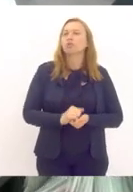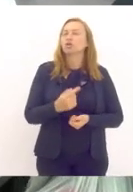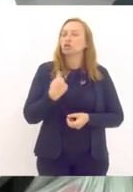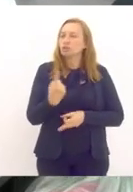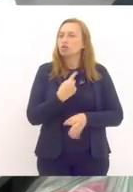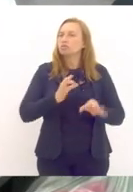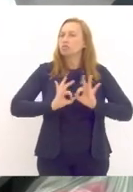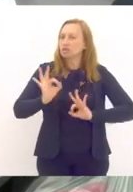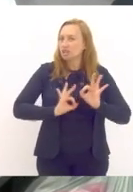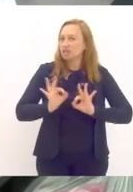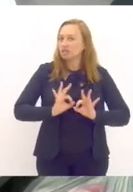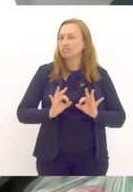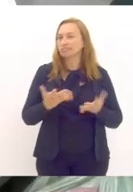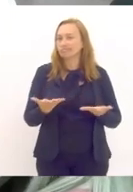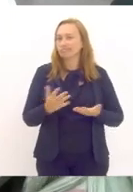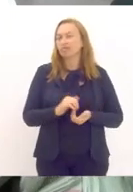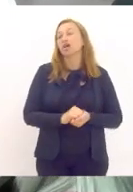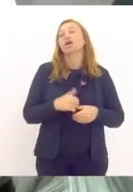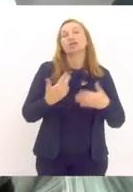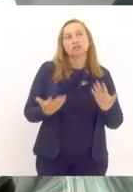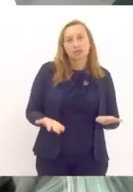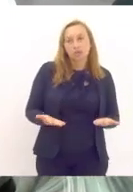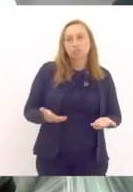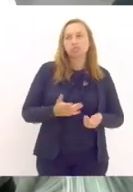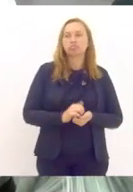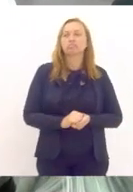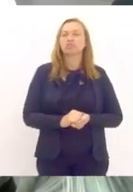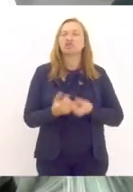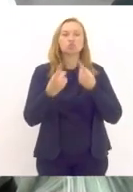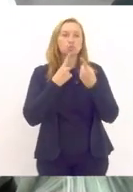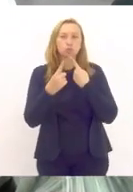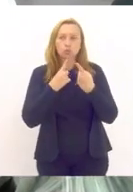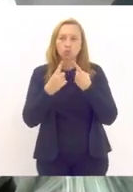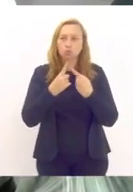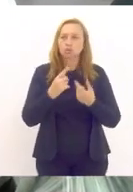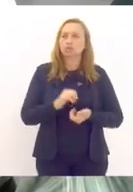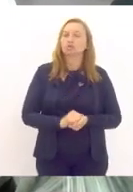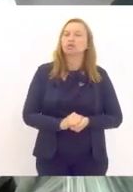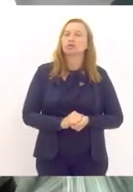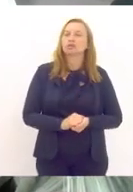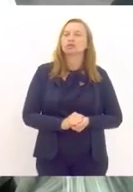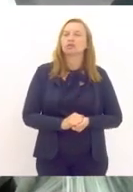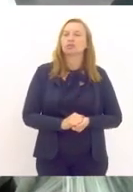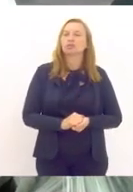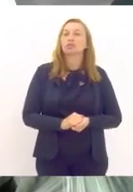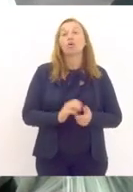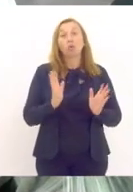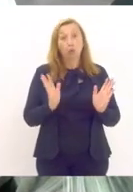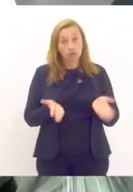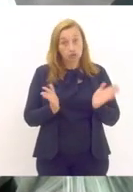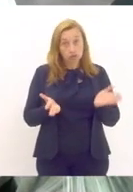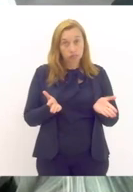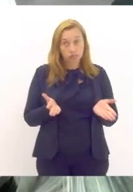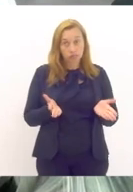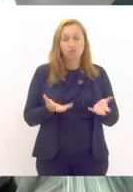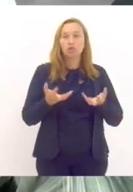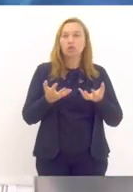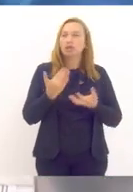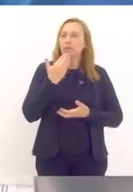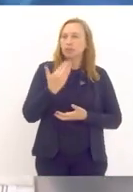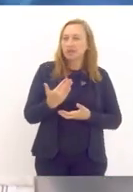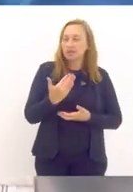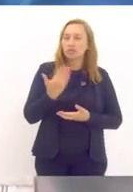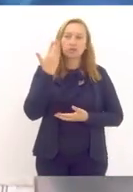planeja a nossa ação, não adianta isso. A gente ficar gastando. Então, e aí esses debates a gente faria, né, com esse olhar. Hoje eu queria pedir também